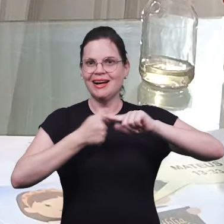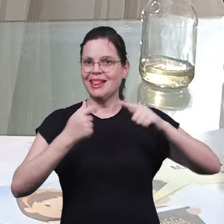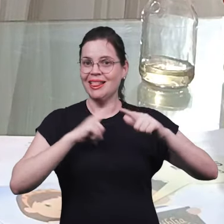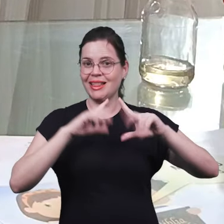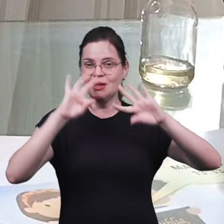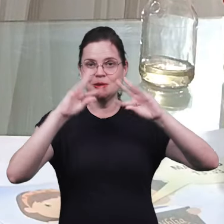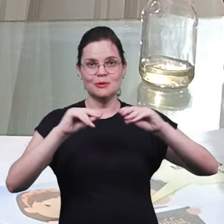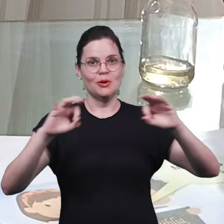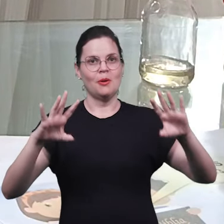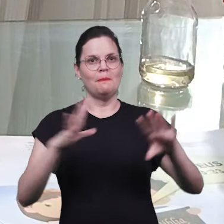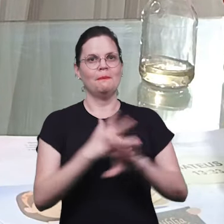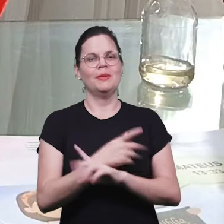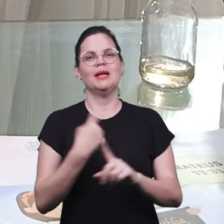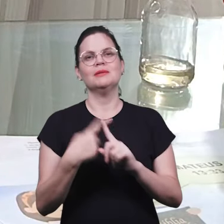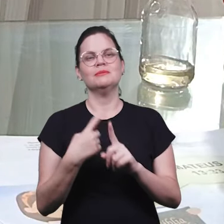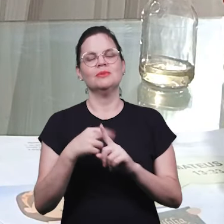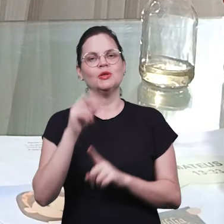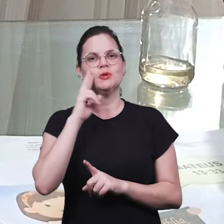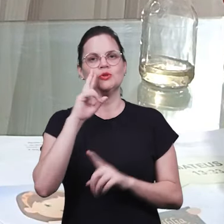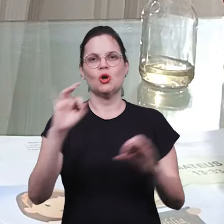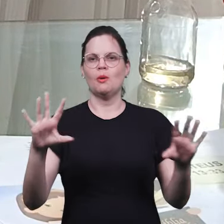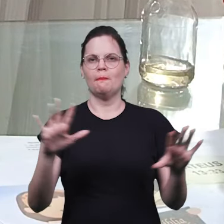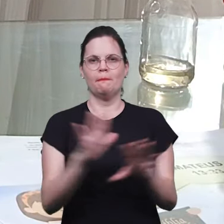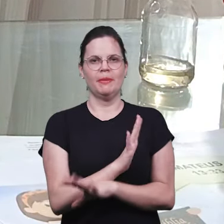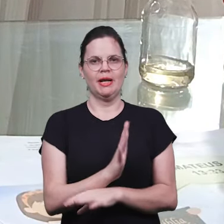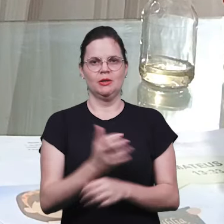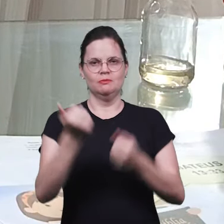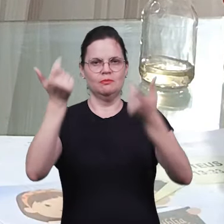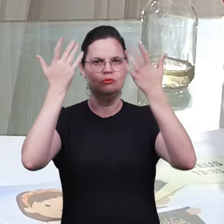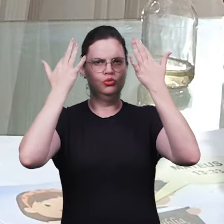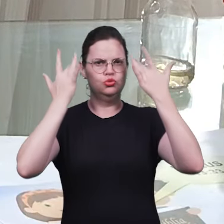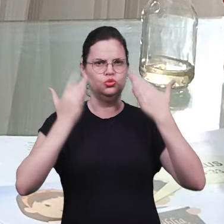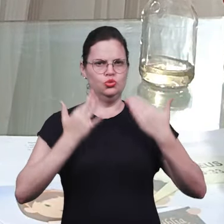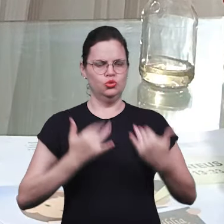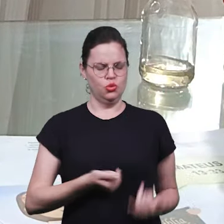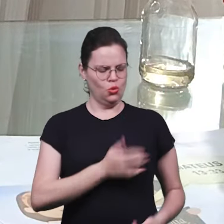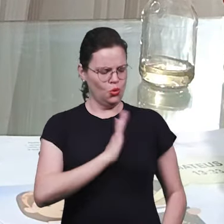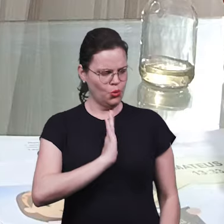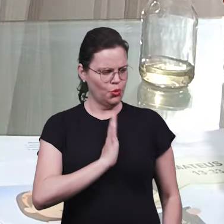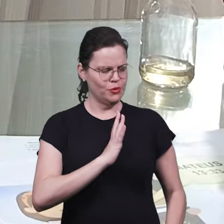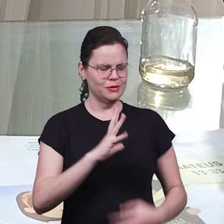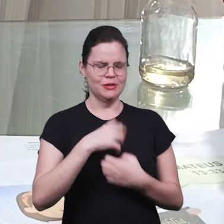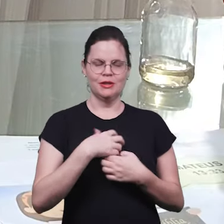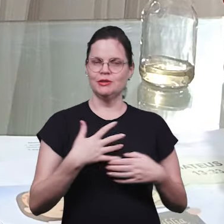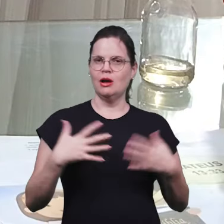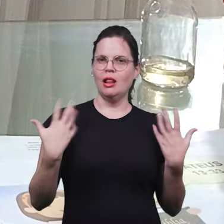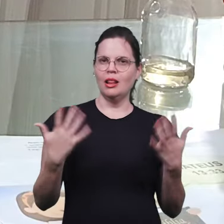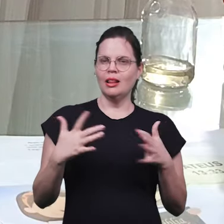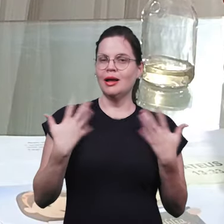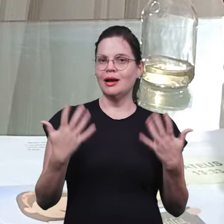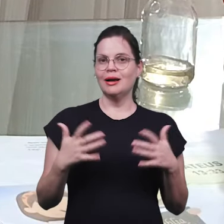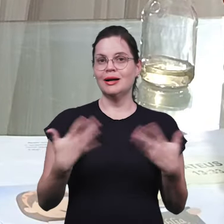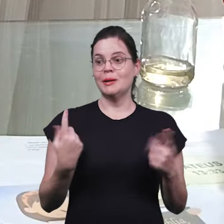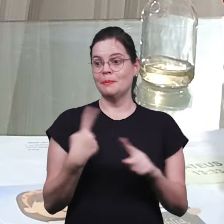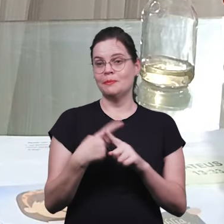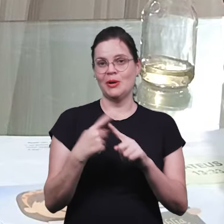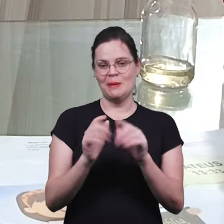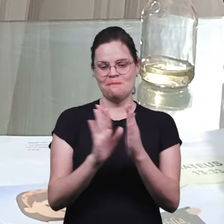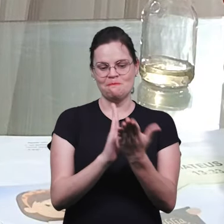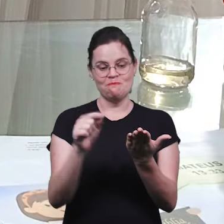há insegurança, porque o Senhor, olha, ele preencheu o nosso ser. Ele traz alegria à nossa alma, porque é uma